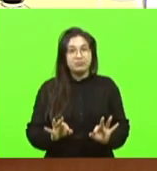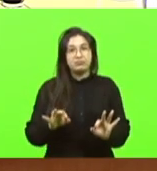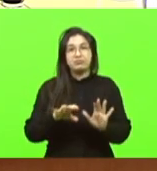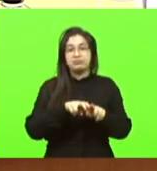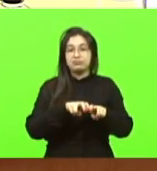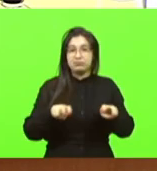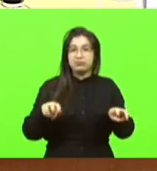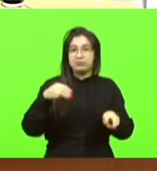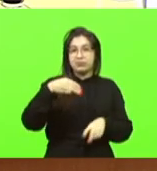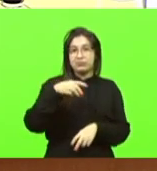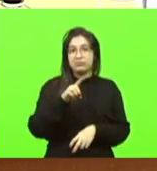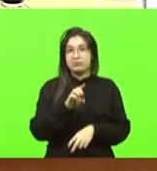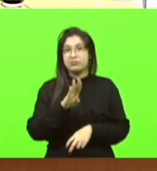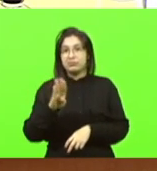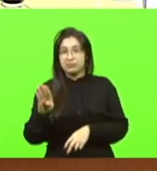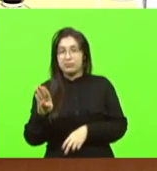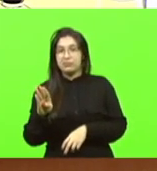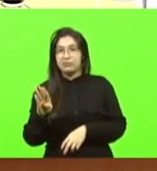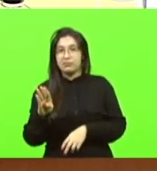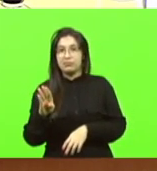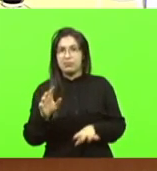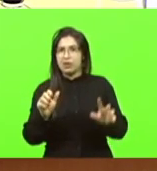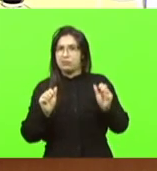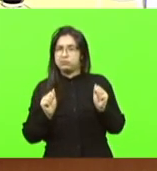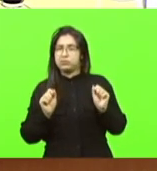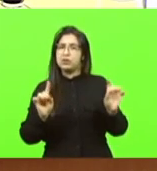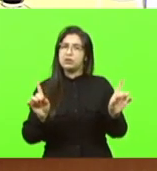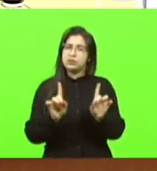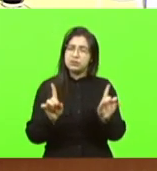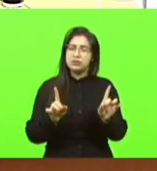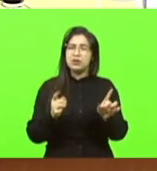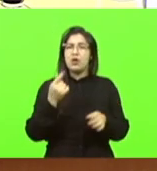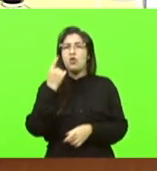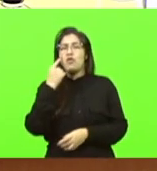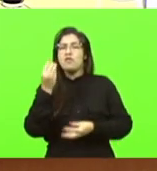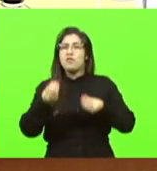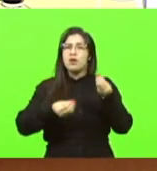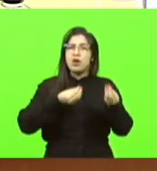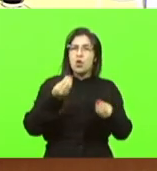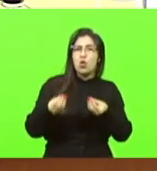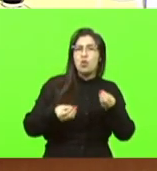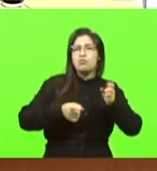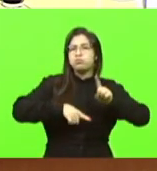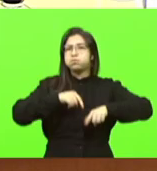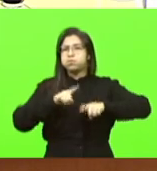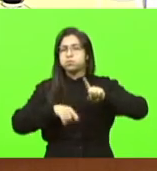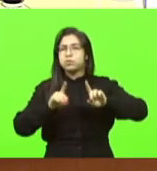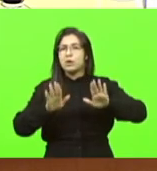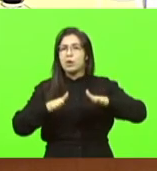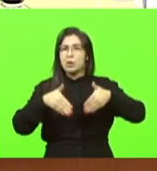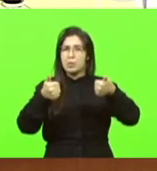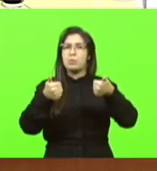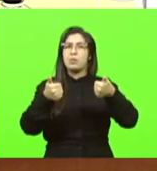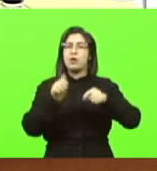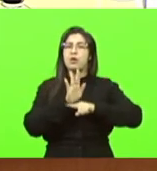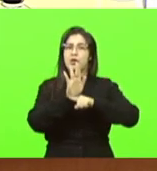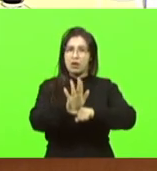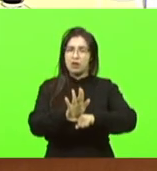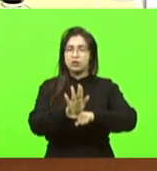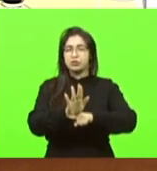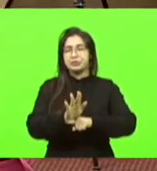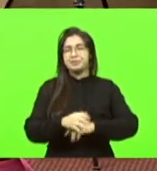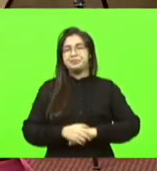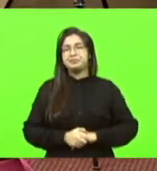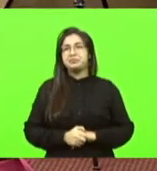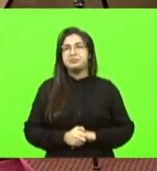não vai faltar a irmos e tentarmos ir buscar soluções melhores o senhor presidente senhores